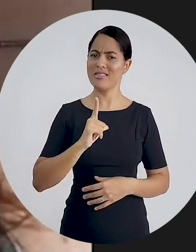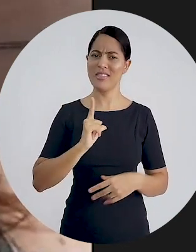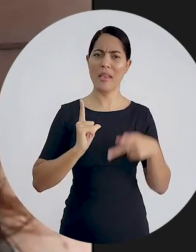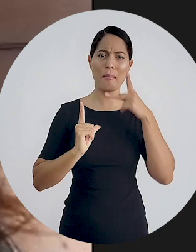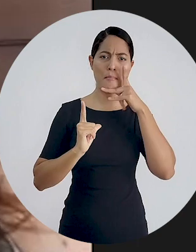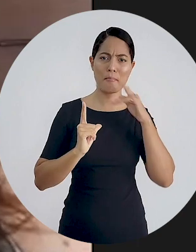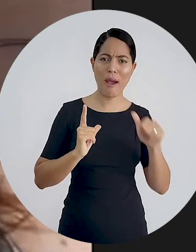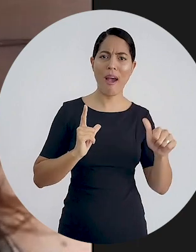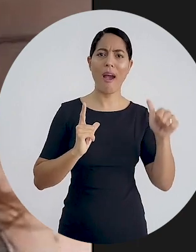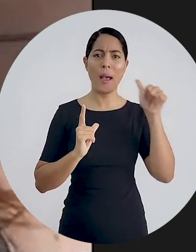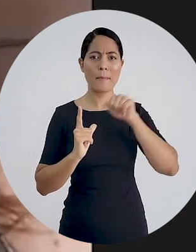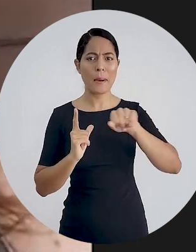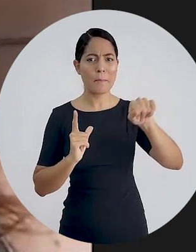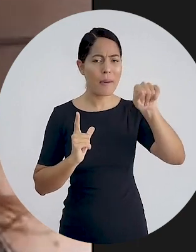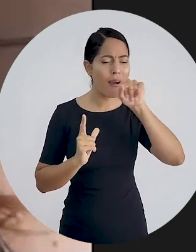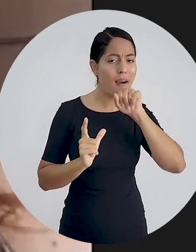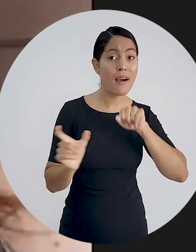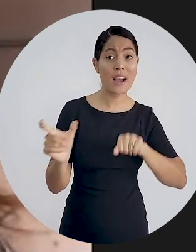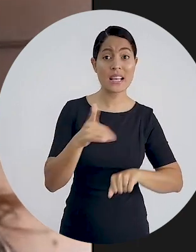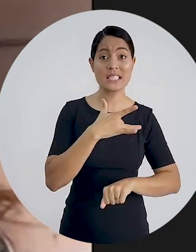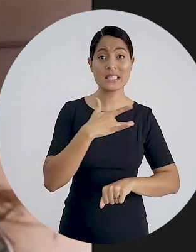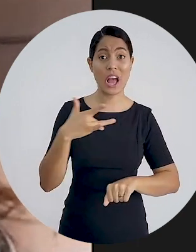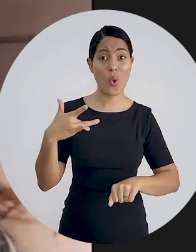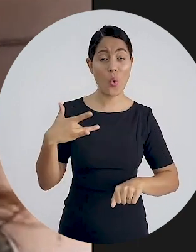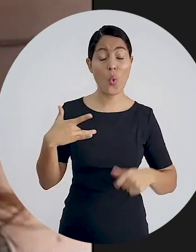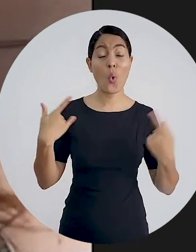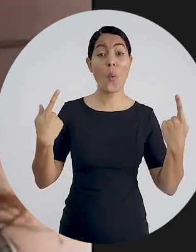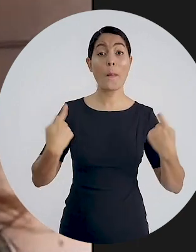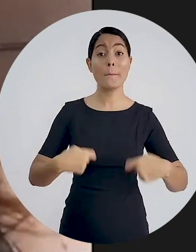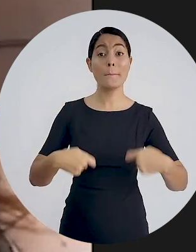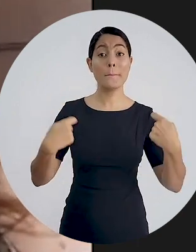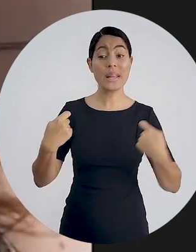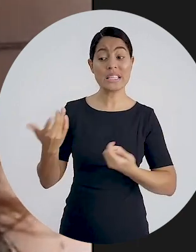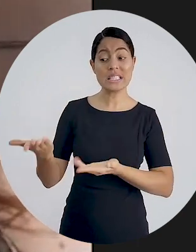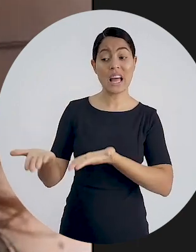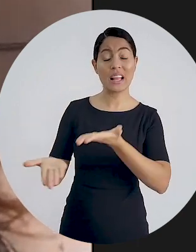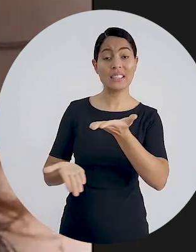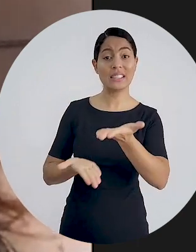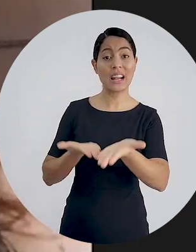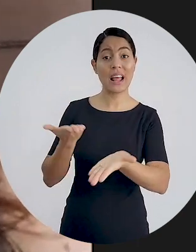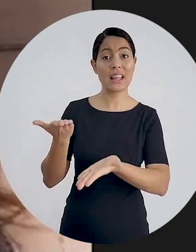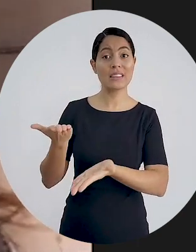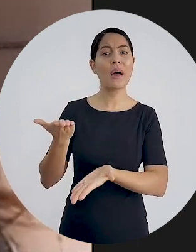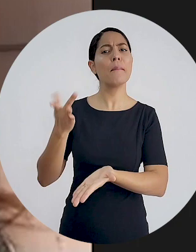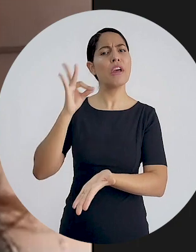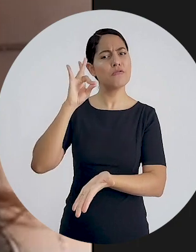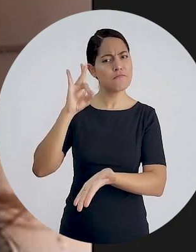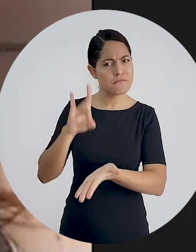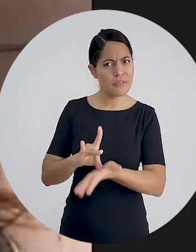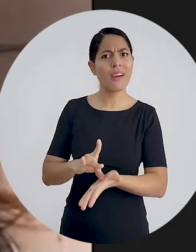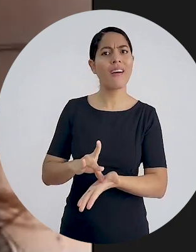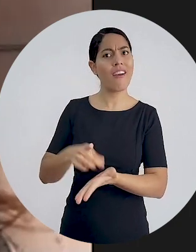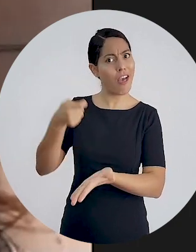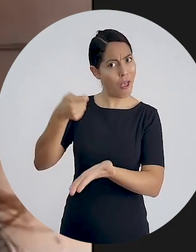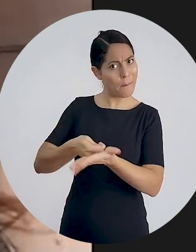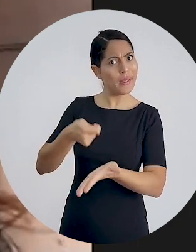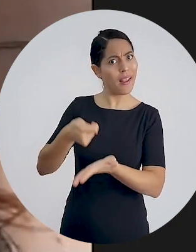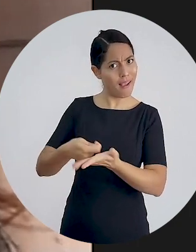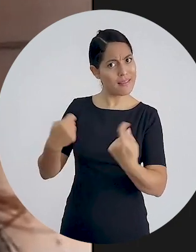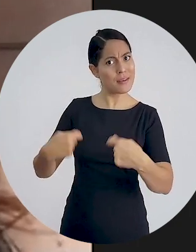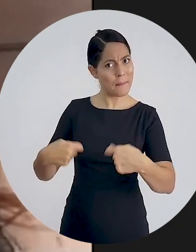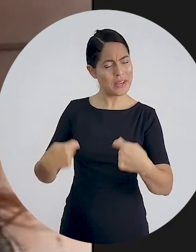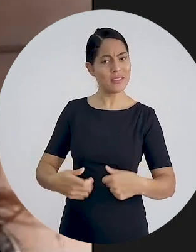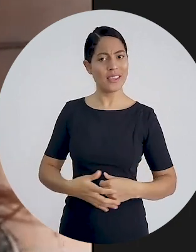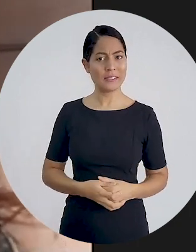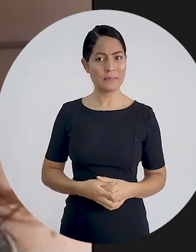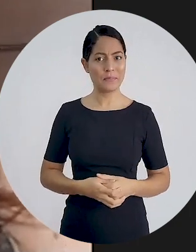em favor dos pais que o plano cubra. É obrigação dos planos de saúde, não pode ter nenhuma